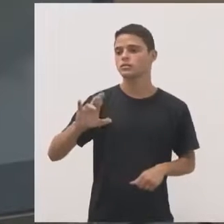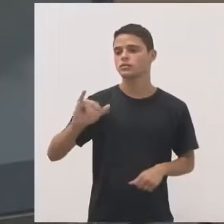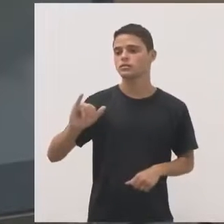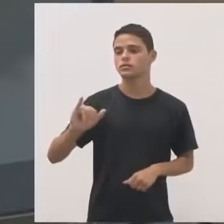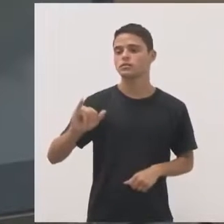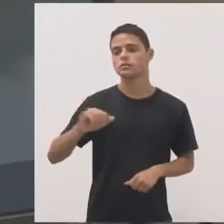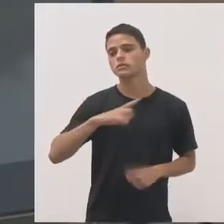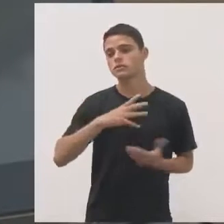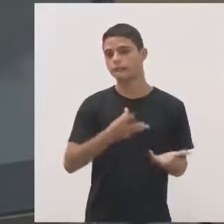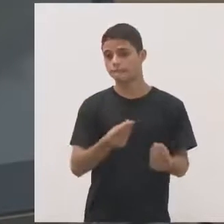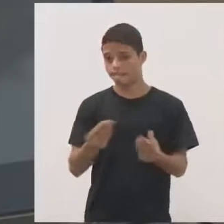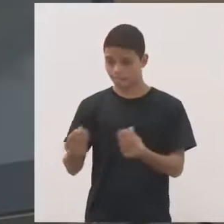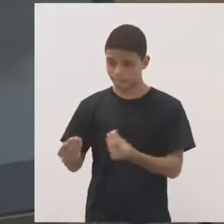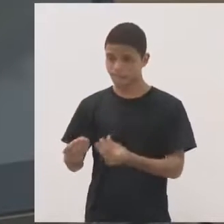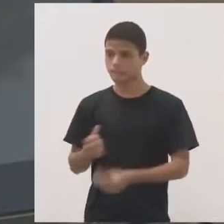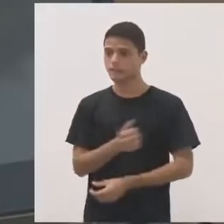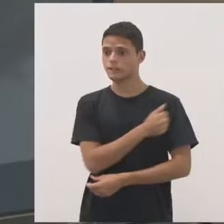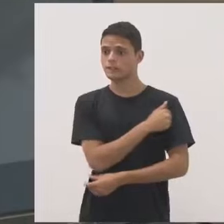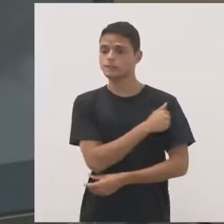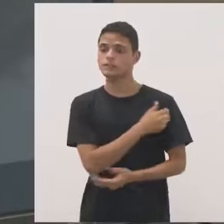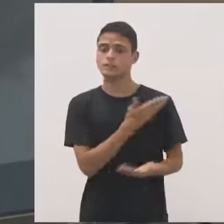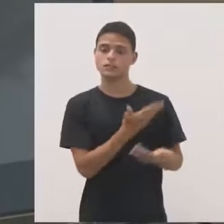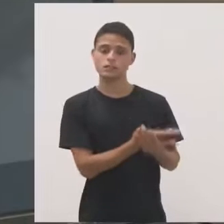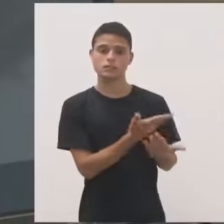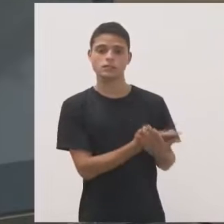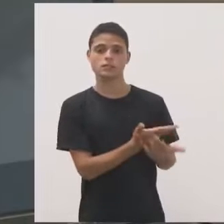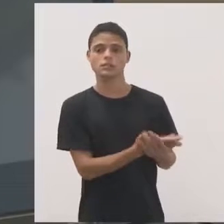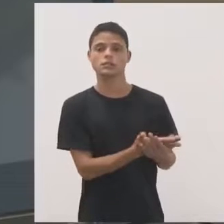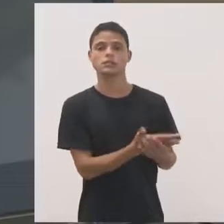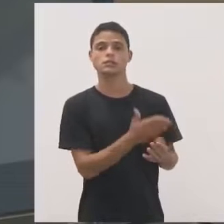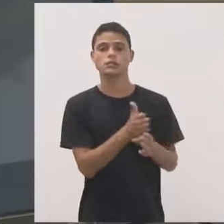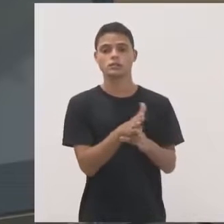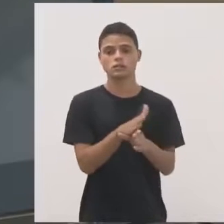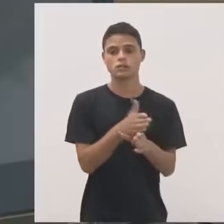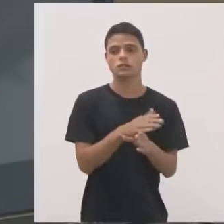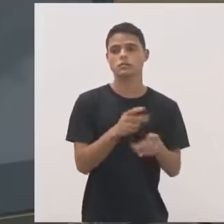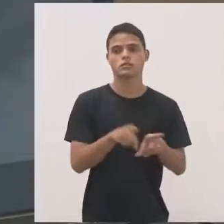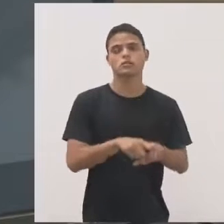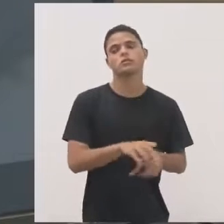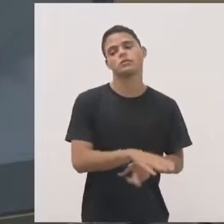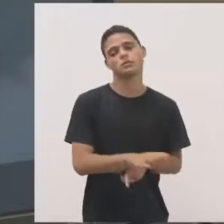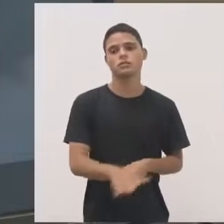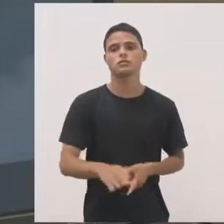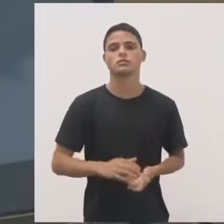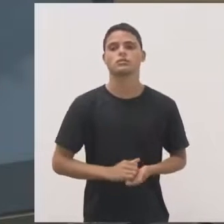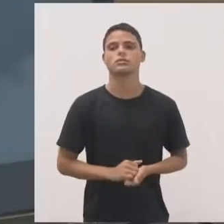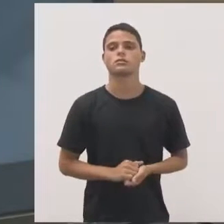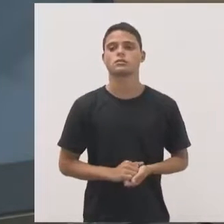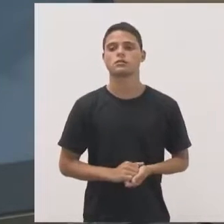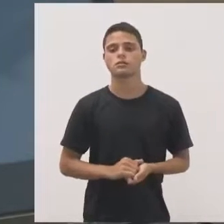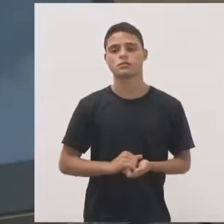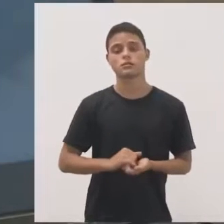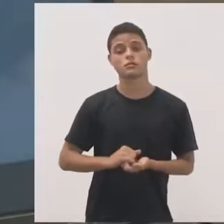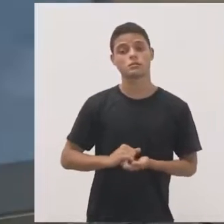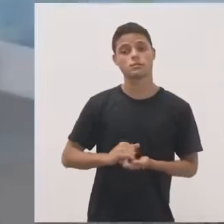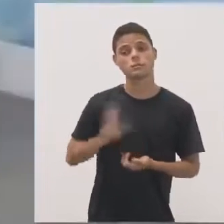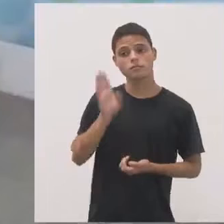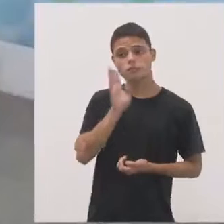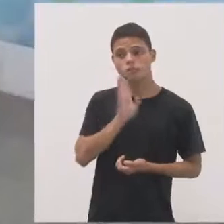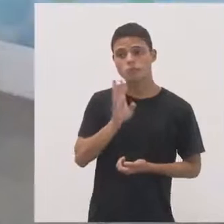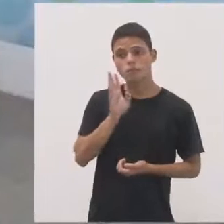isso, porque tem muitos alunos que estavam fazendo remoto, né? Sim. As aulas, né? Mesmo os pequenininhos, né? Sim. E isso que é bacana